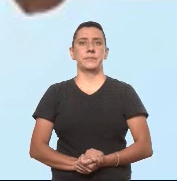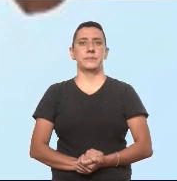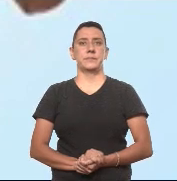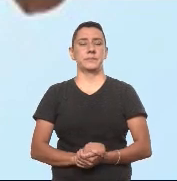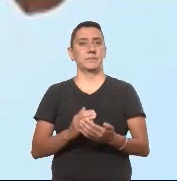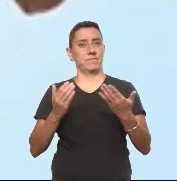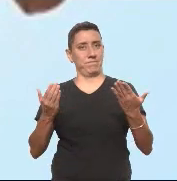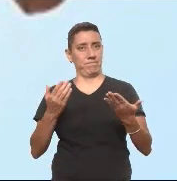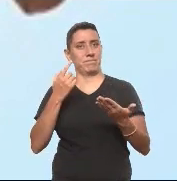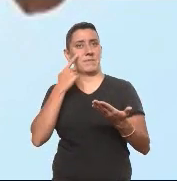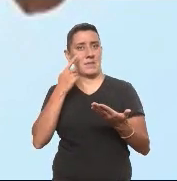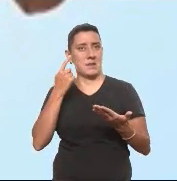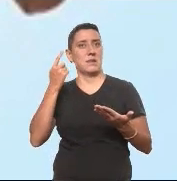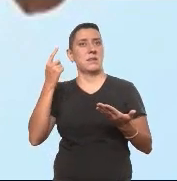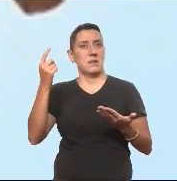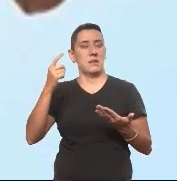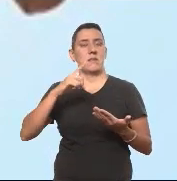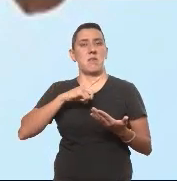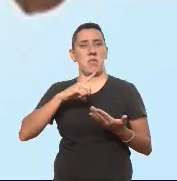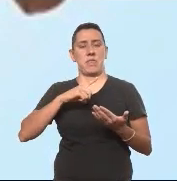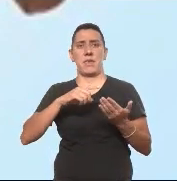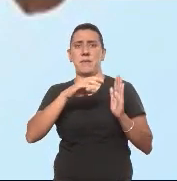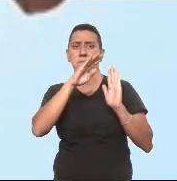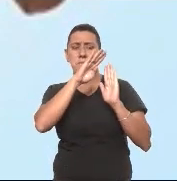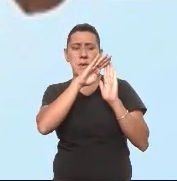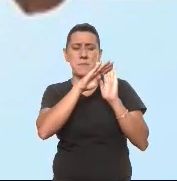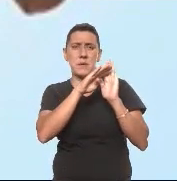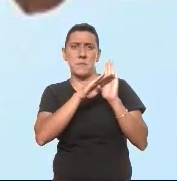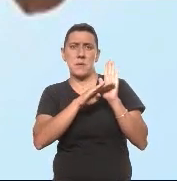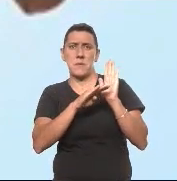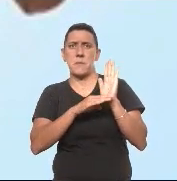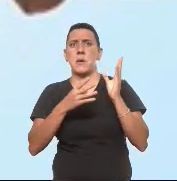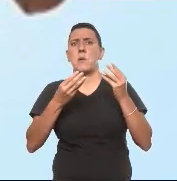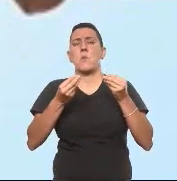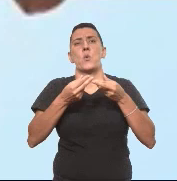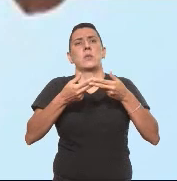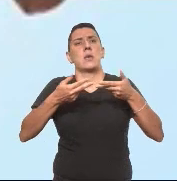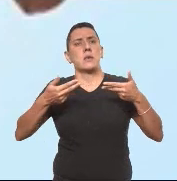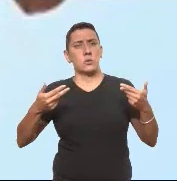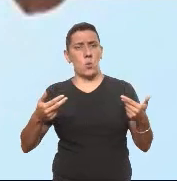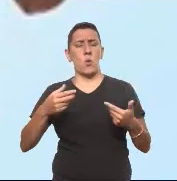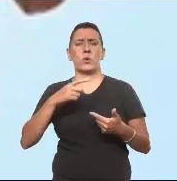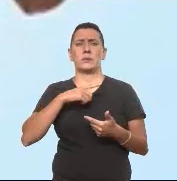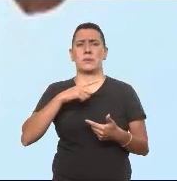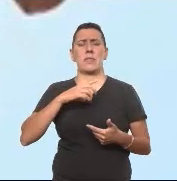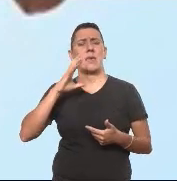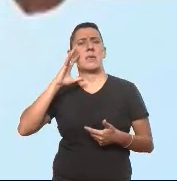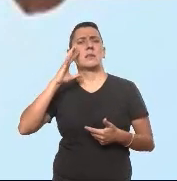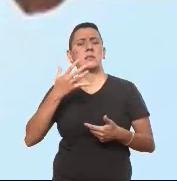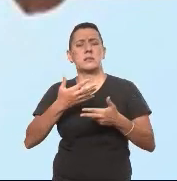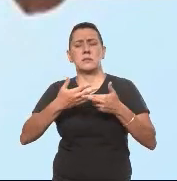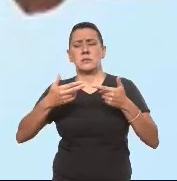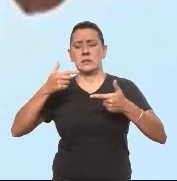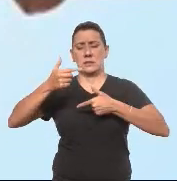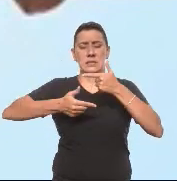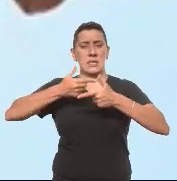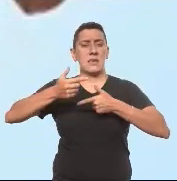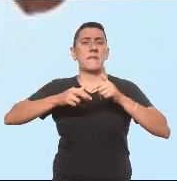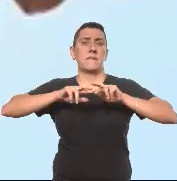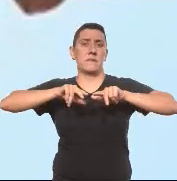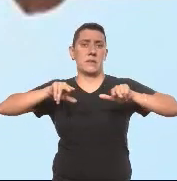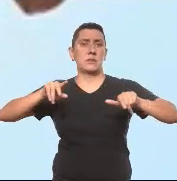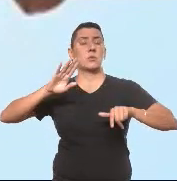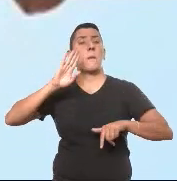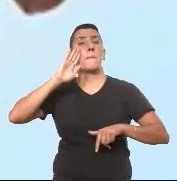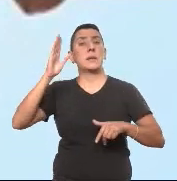e como vocês puderam ver o portfólio é bastante amplo a gente tem soluções das mais variadas mas hoje um tema aqui